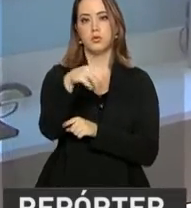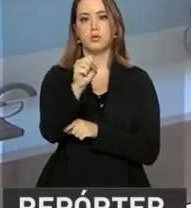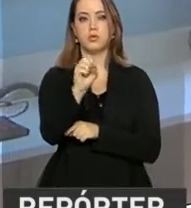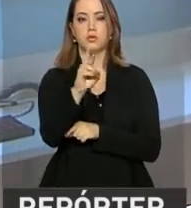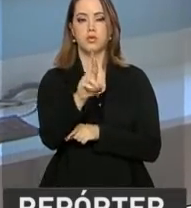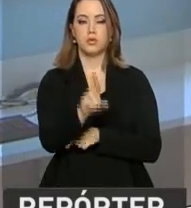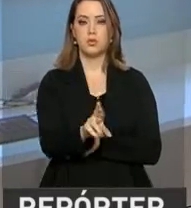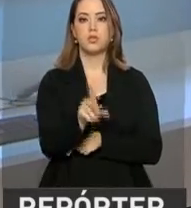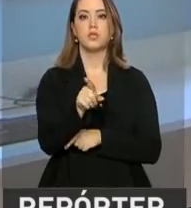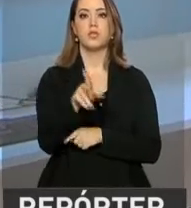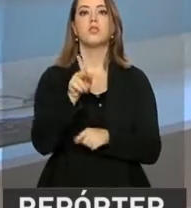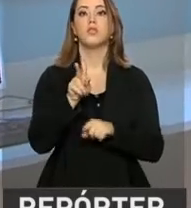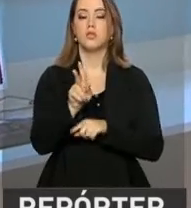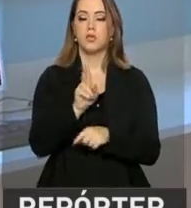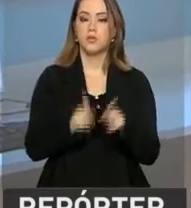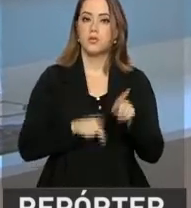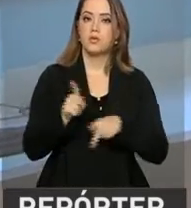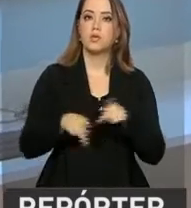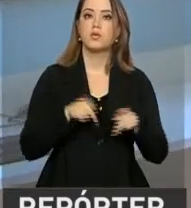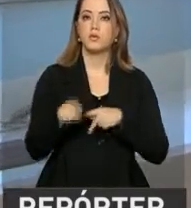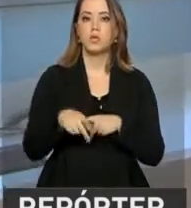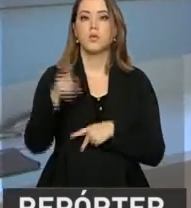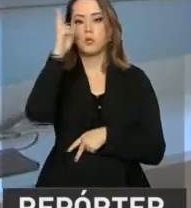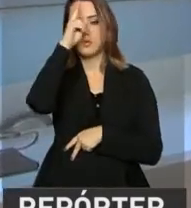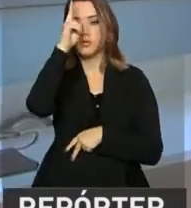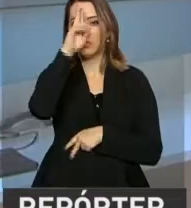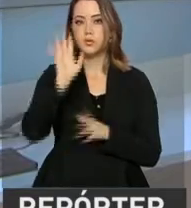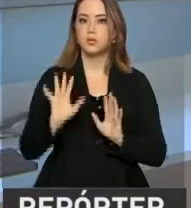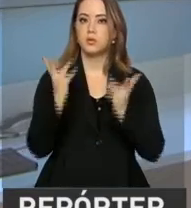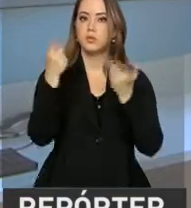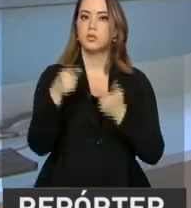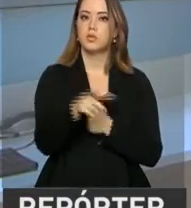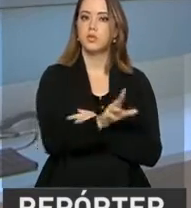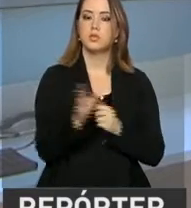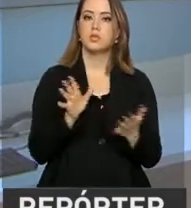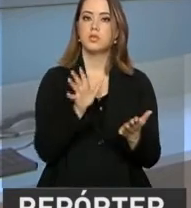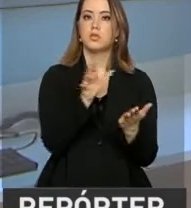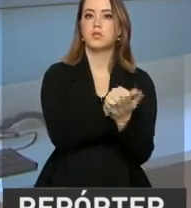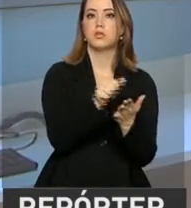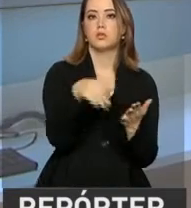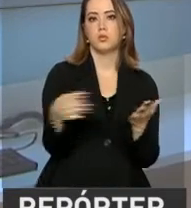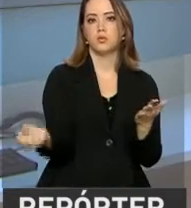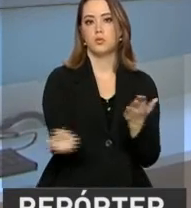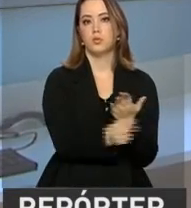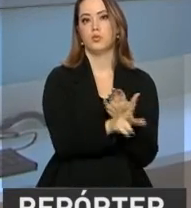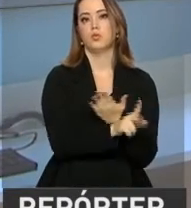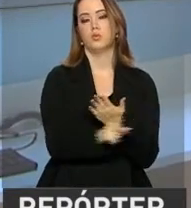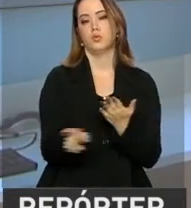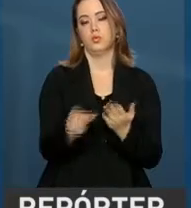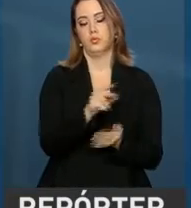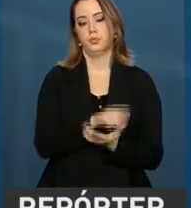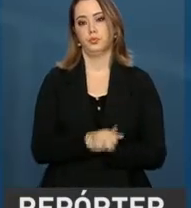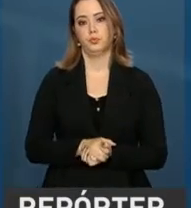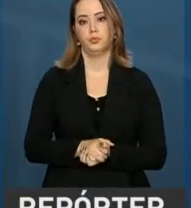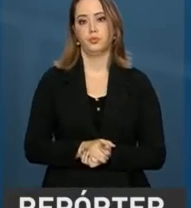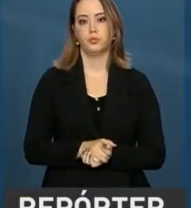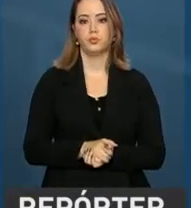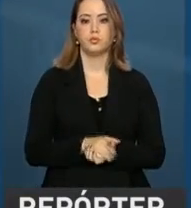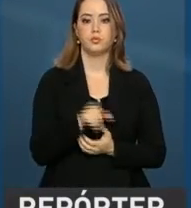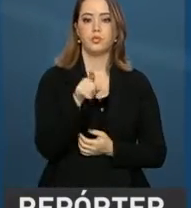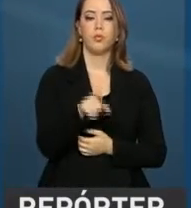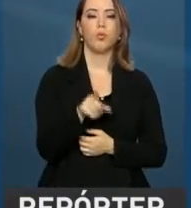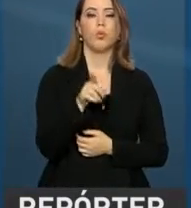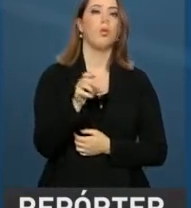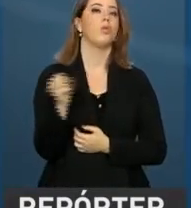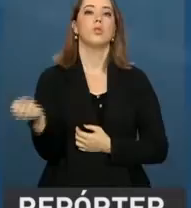em exercício, Michel Temer. Foi durante a cerimônia de posse do novo chefe da Defensoria Pública da União. O novo